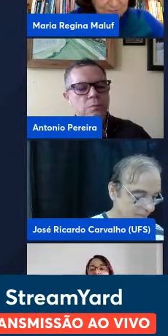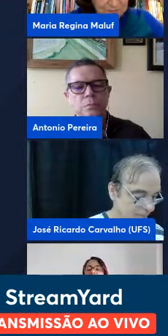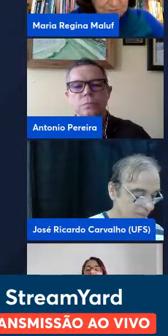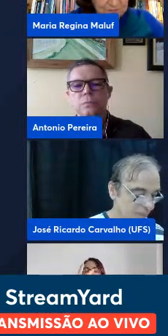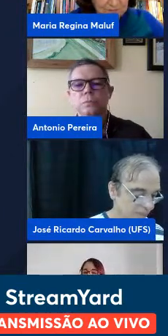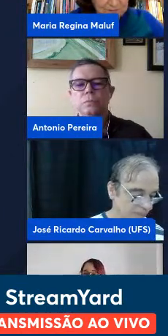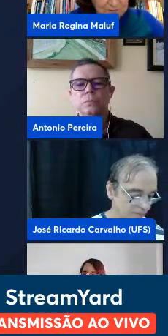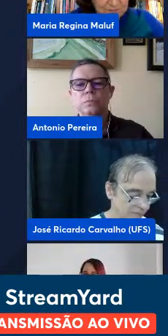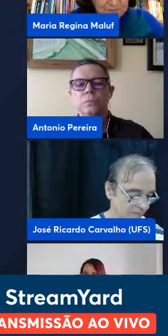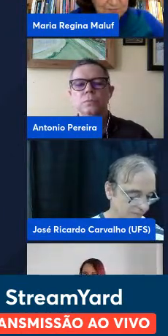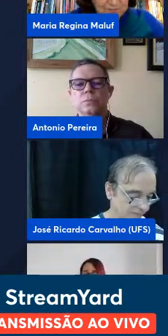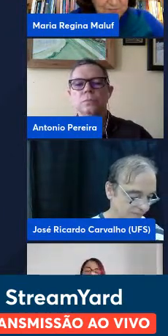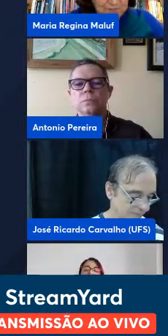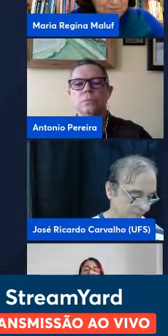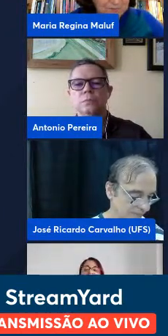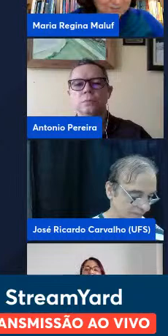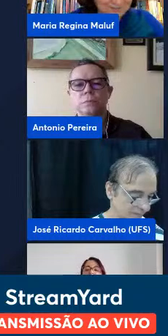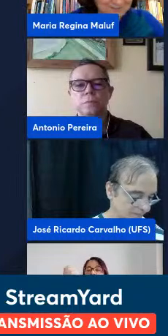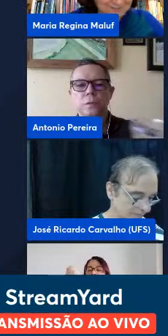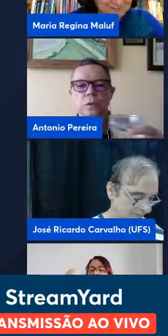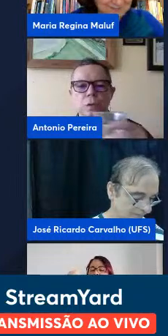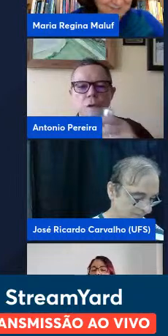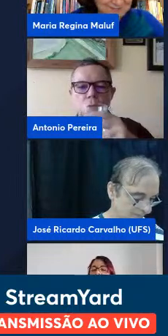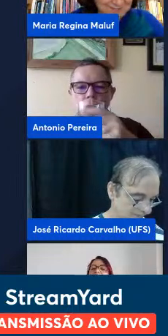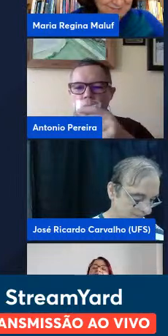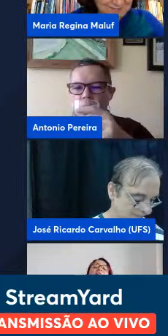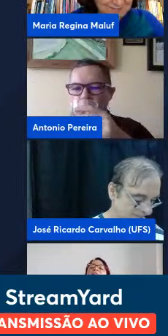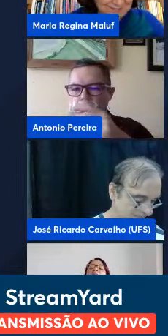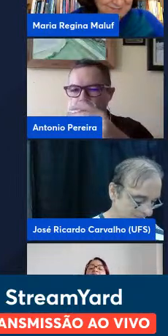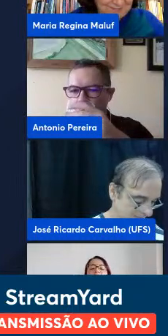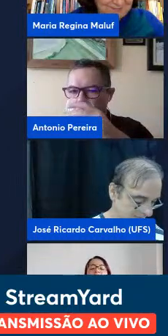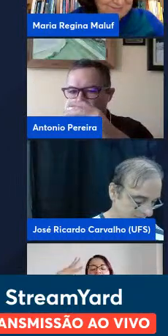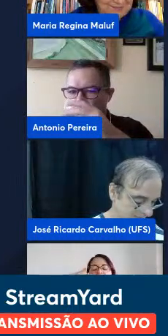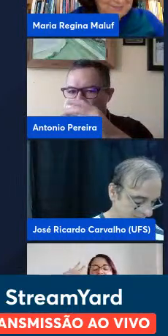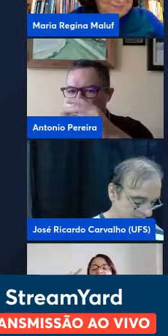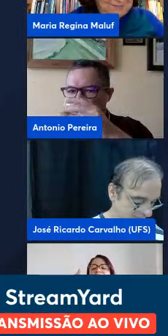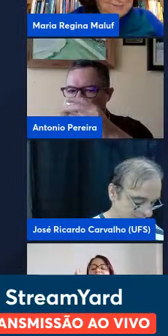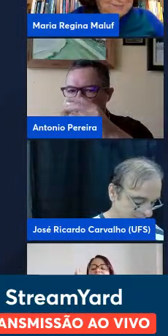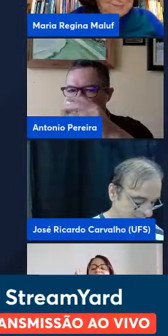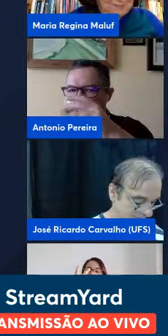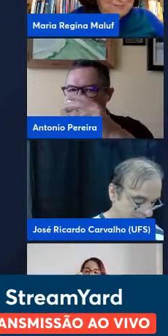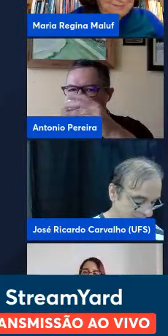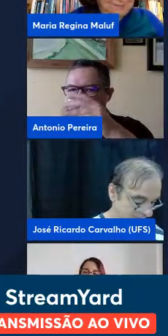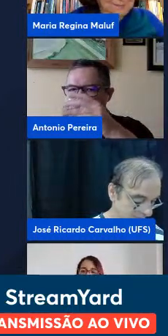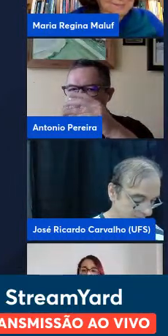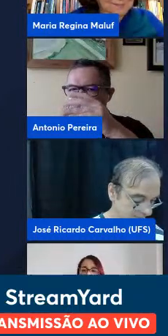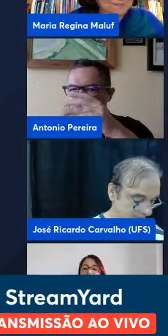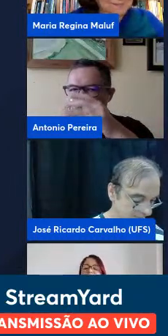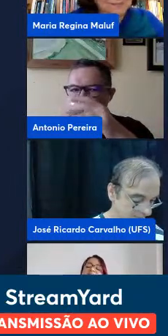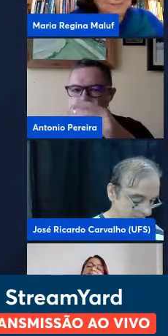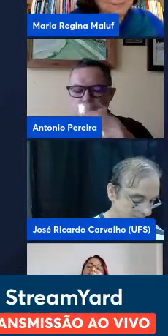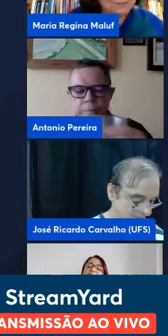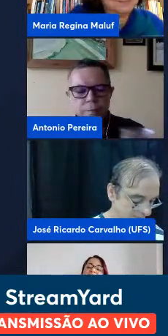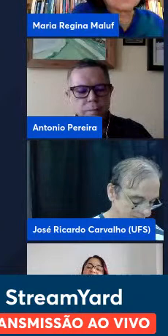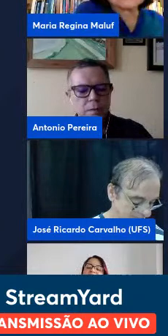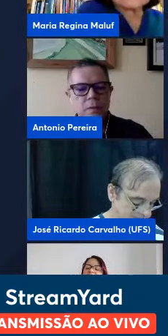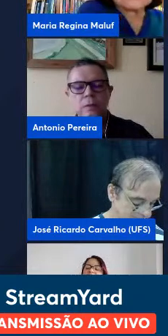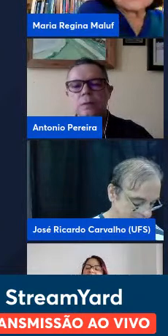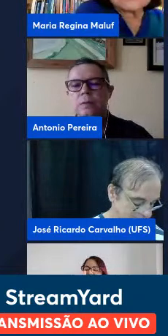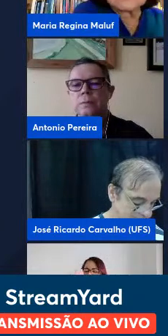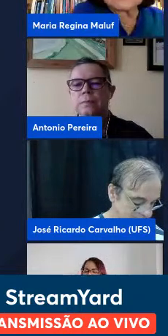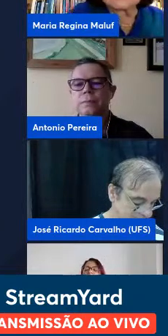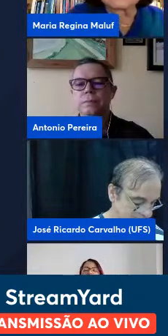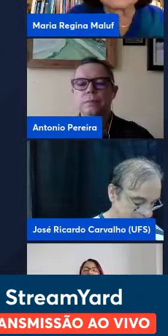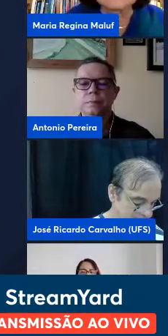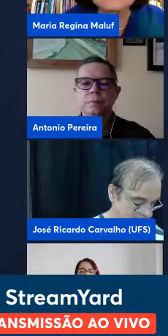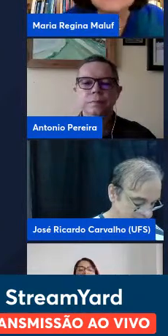Estamos na 8ª Jornada Internacional de Alfabetização, já com a abertura feita, o